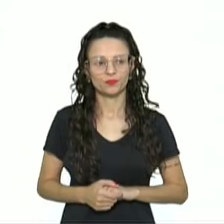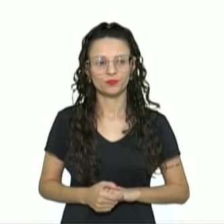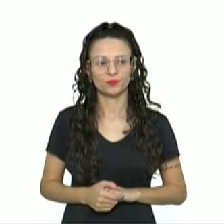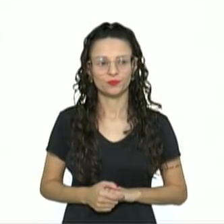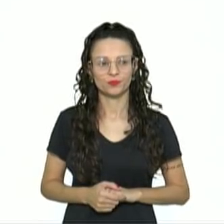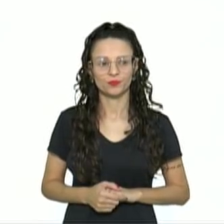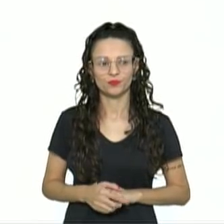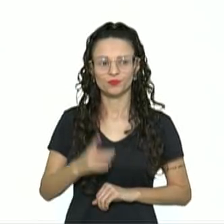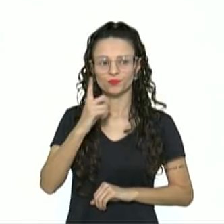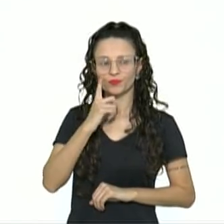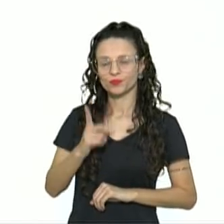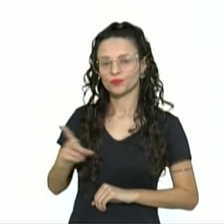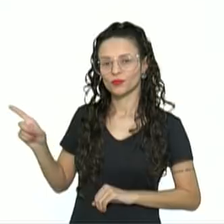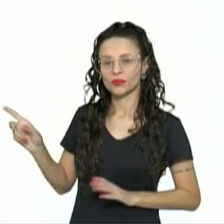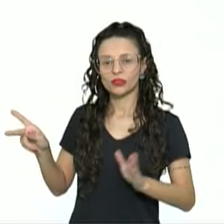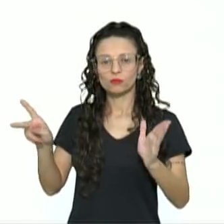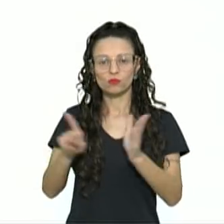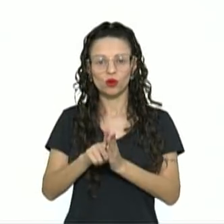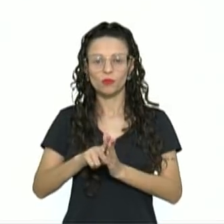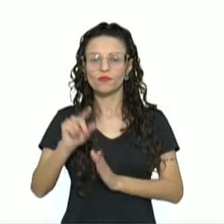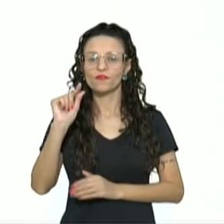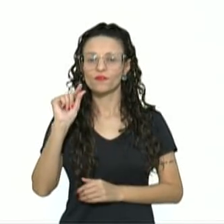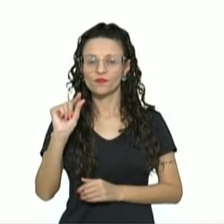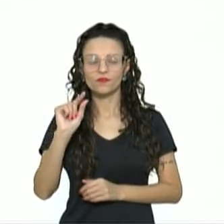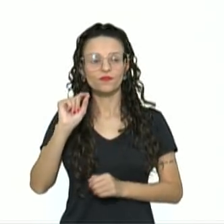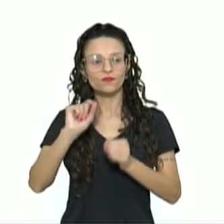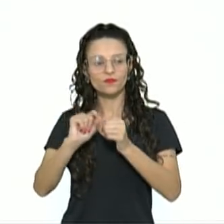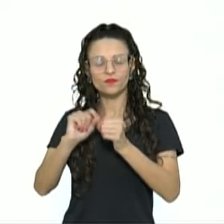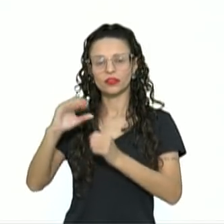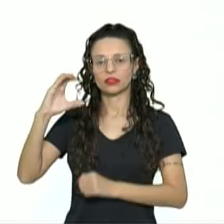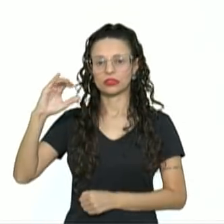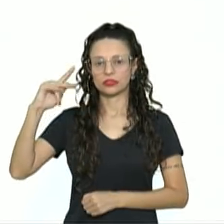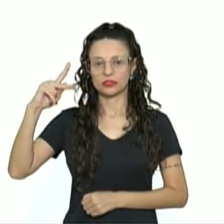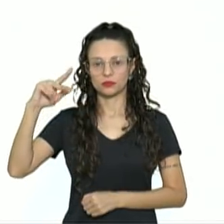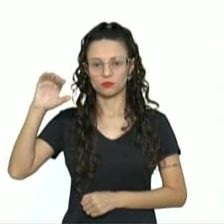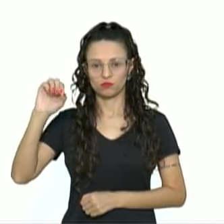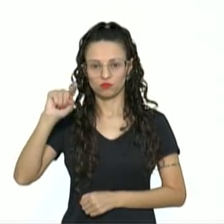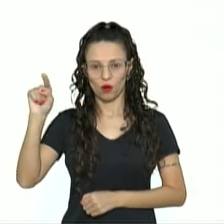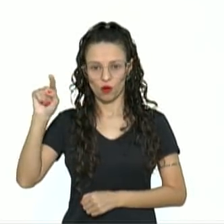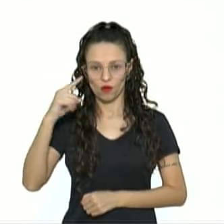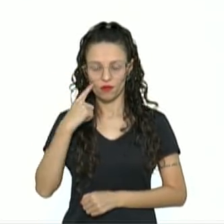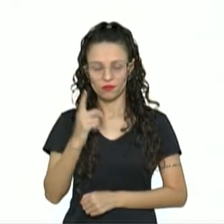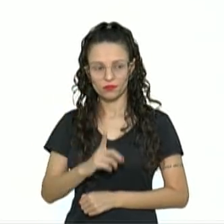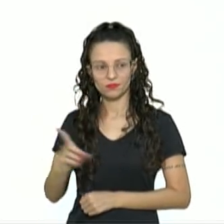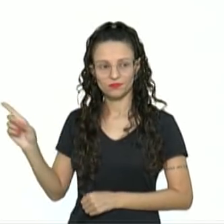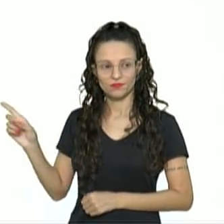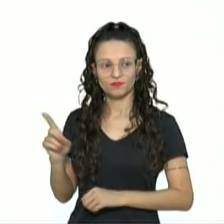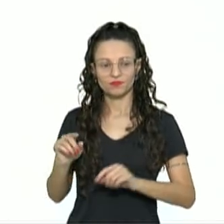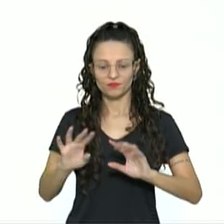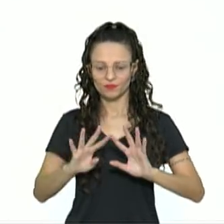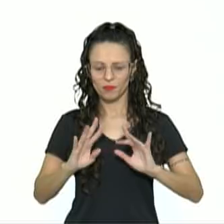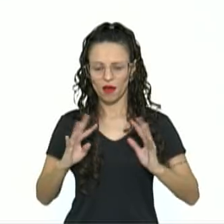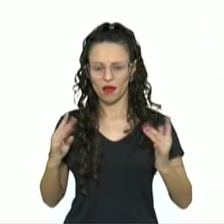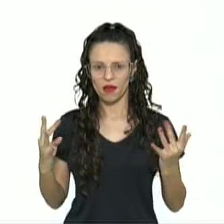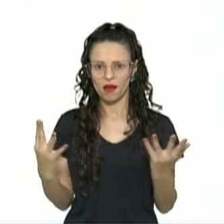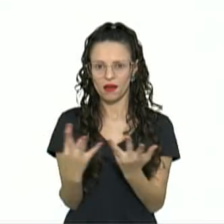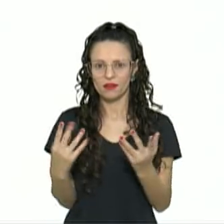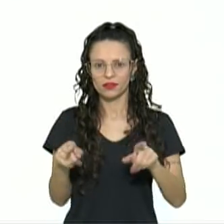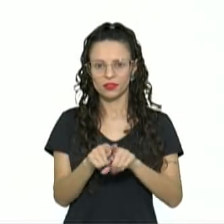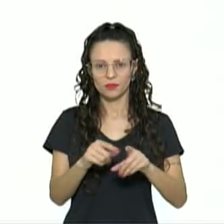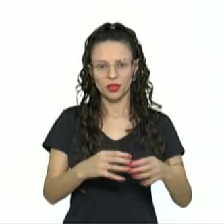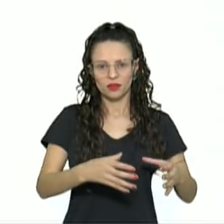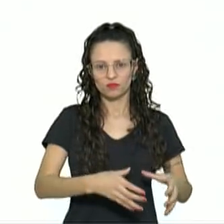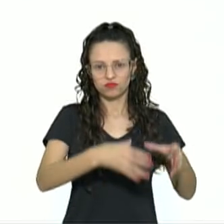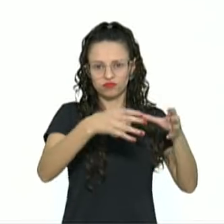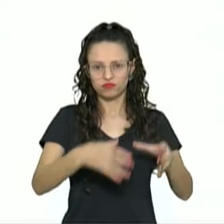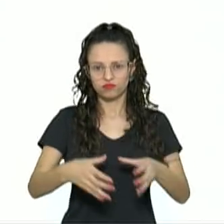Cestos, né, de cipó, titica feitas pelos indígenas Aiomani do Amazonas, né? Então, aqui a gente também pode observar a questão